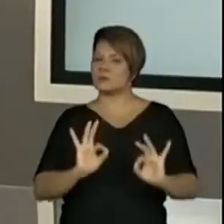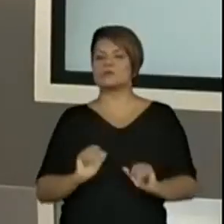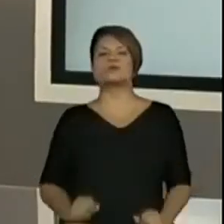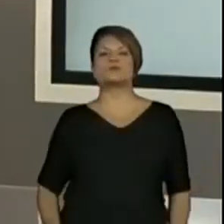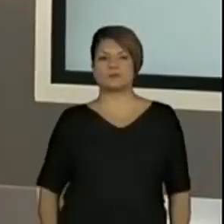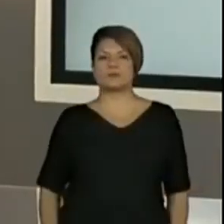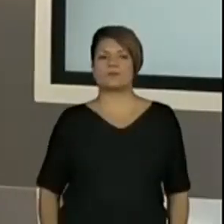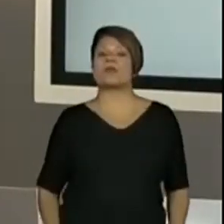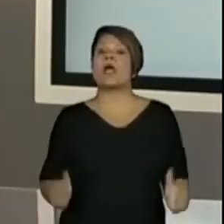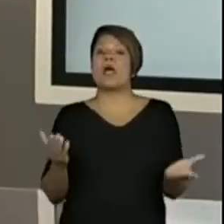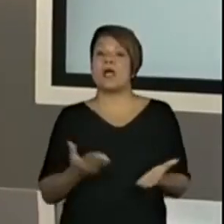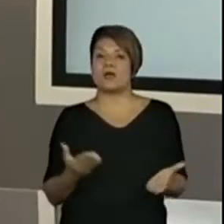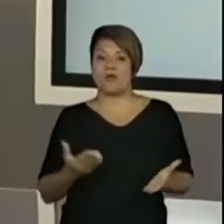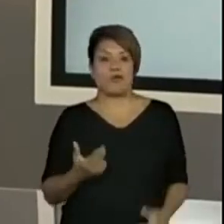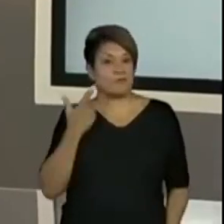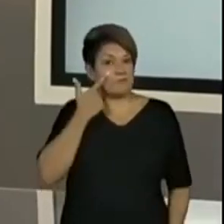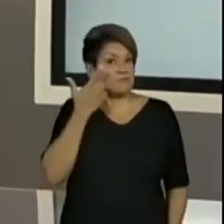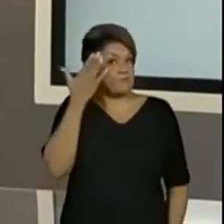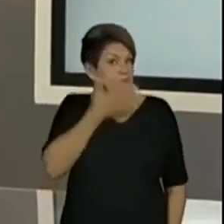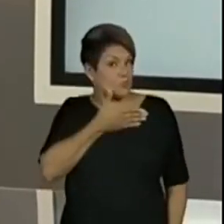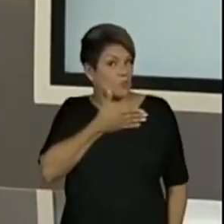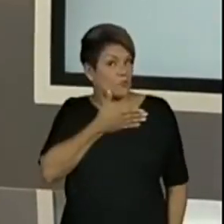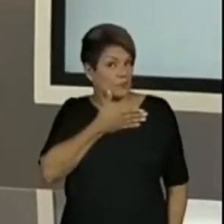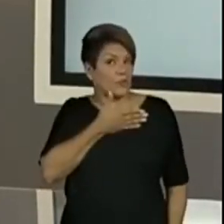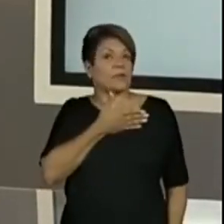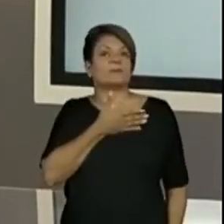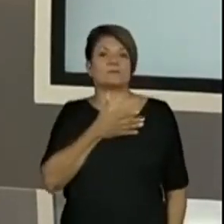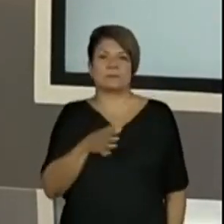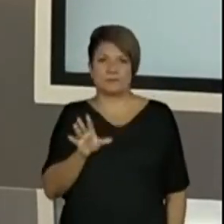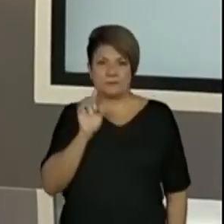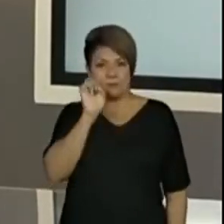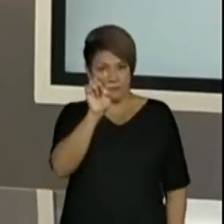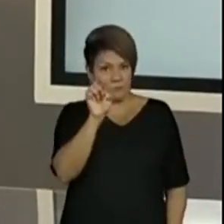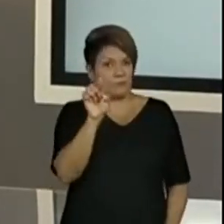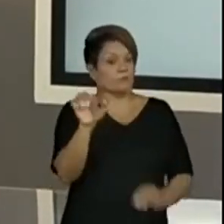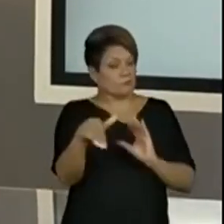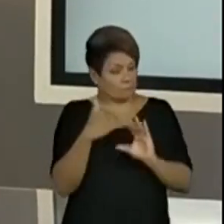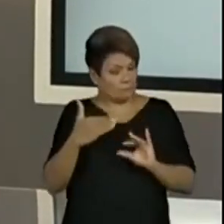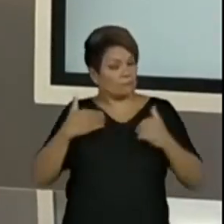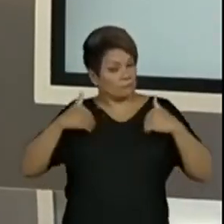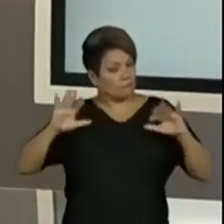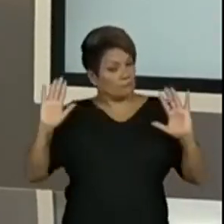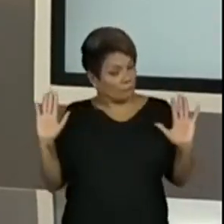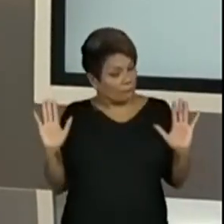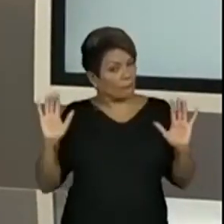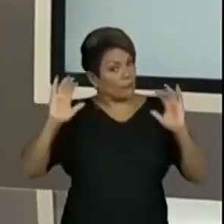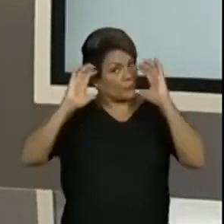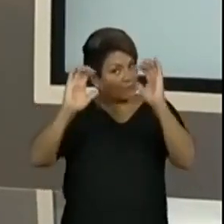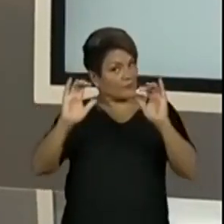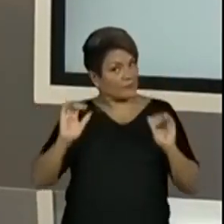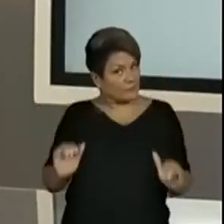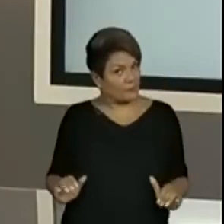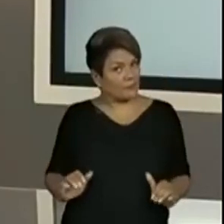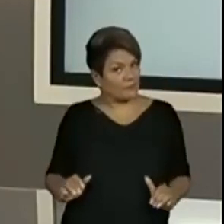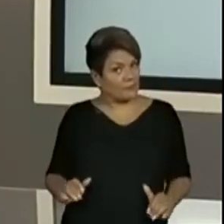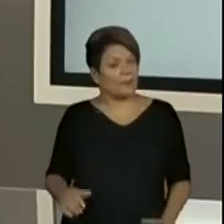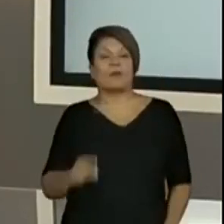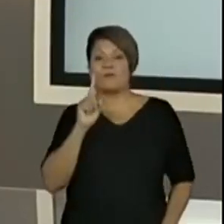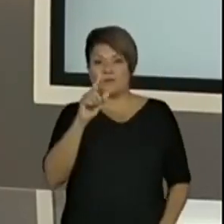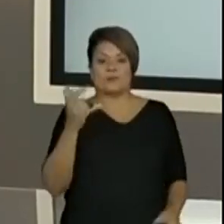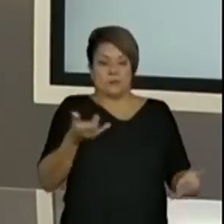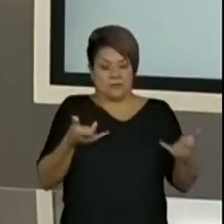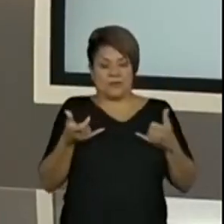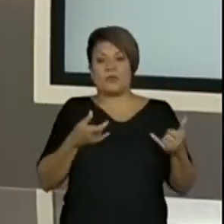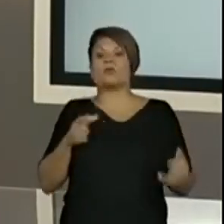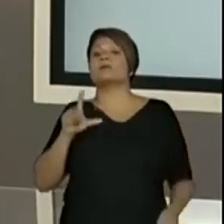certinho. Agora, vocês falaram, vocês que falaram, eu só obedeci. Vocês falaram